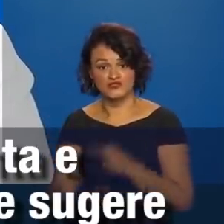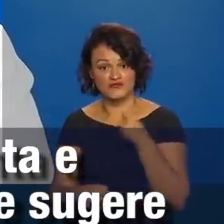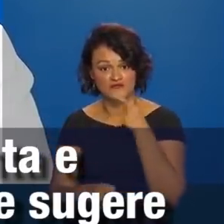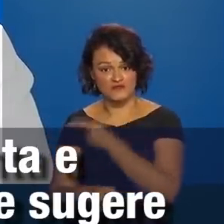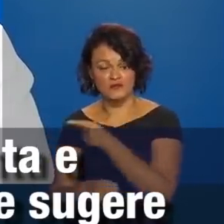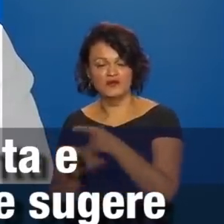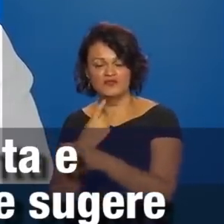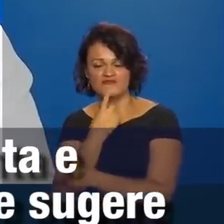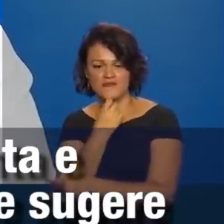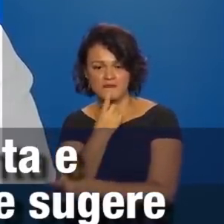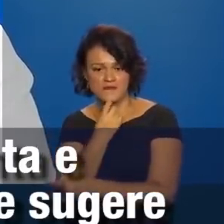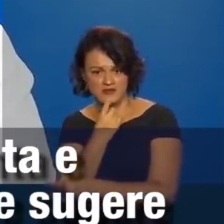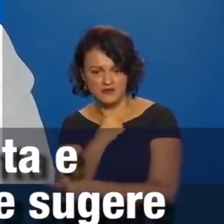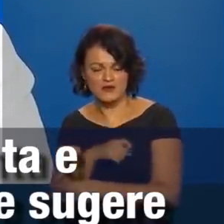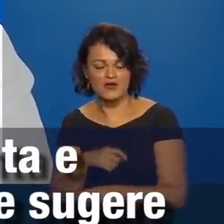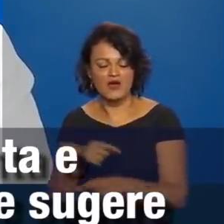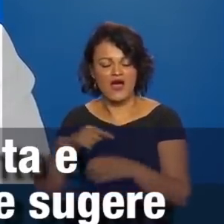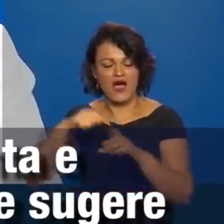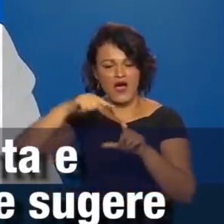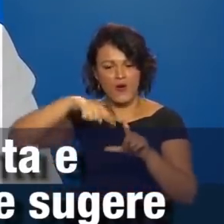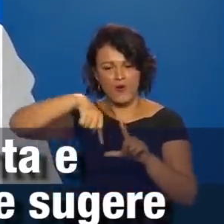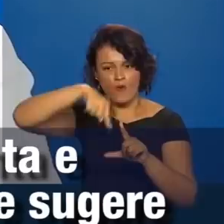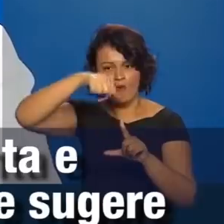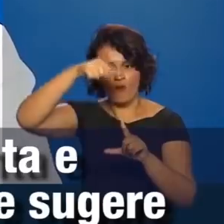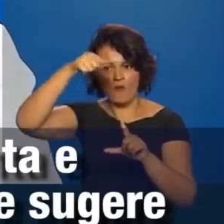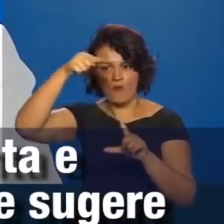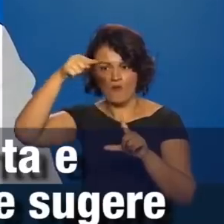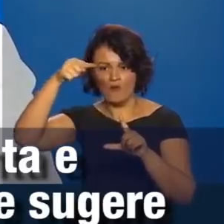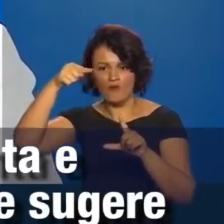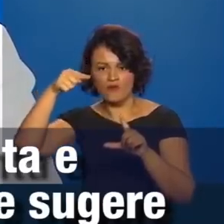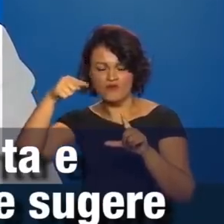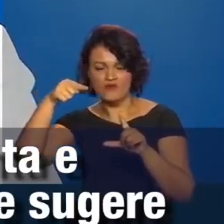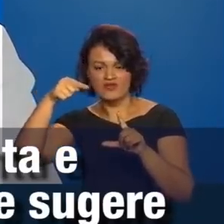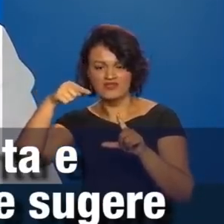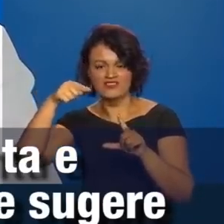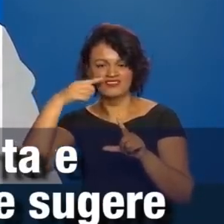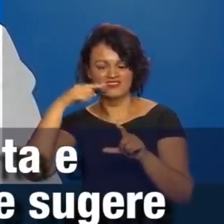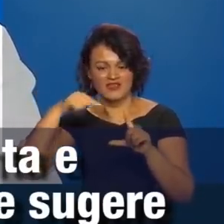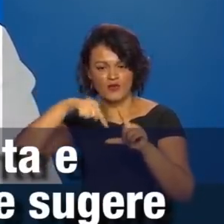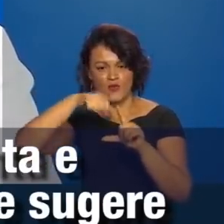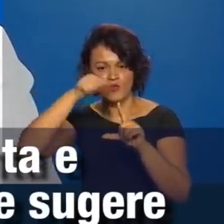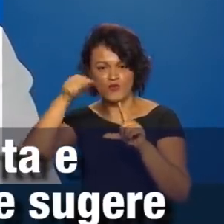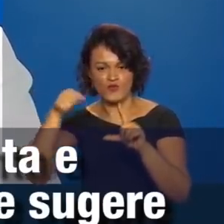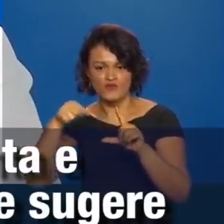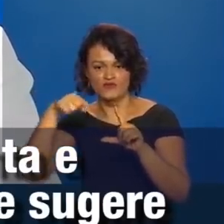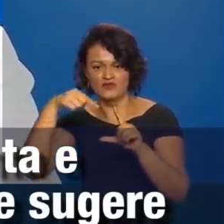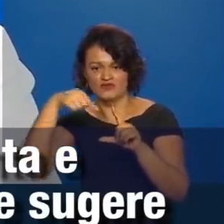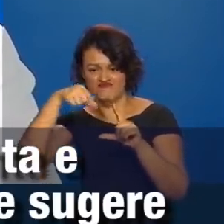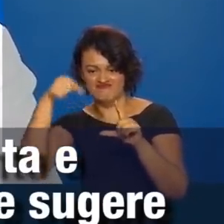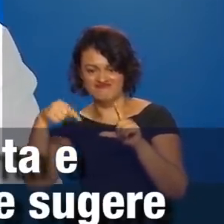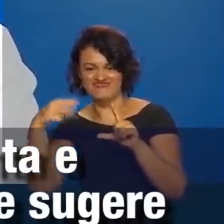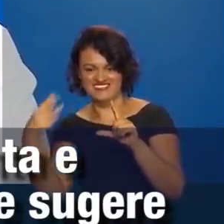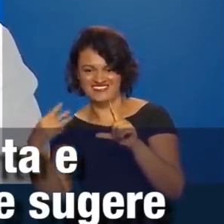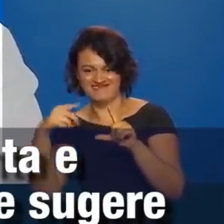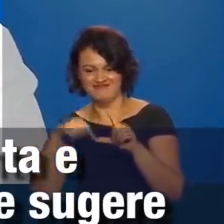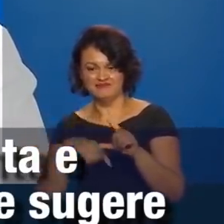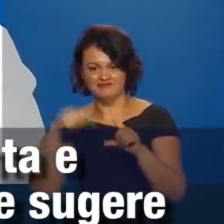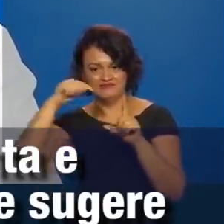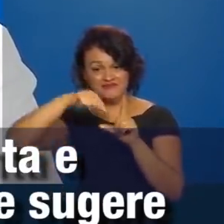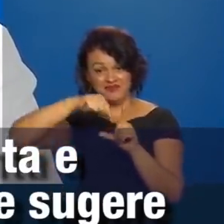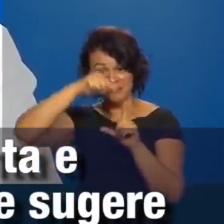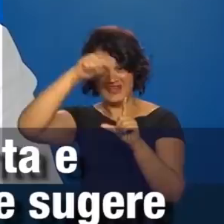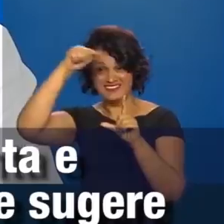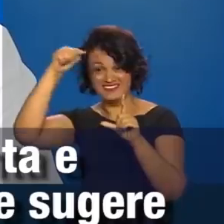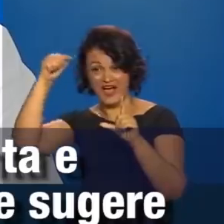em vermelho, a curva. Aliás, tem aquelas 3 curvas ali. A primeira curva, aquela mais